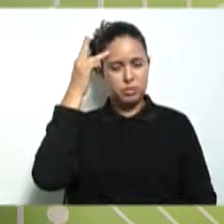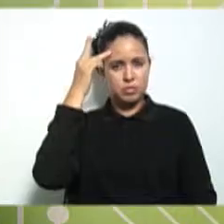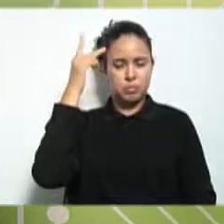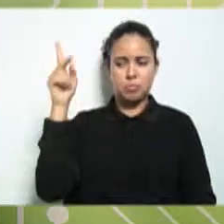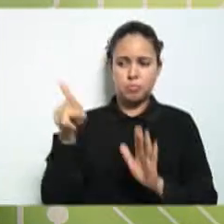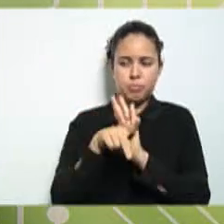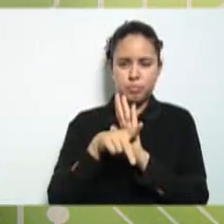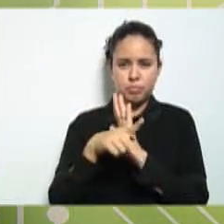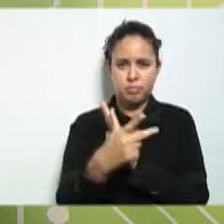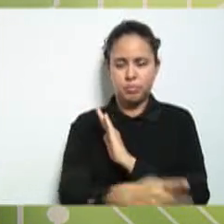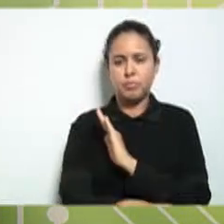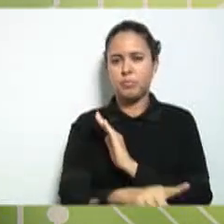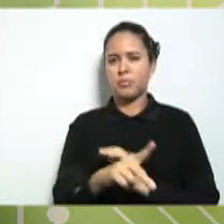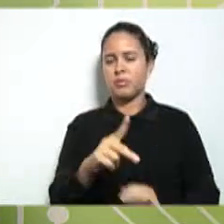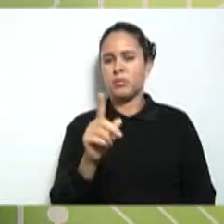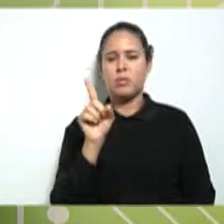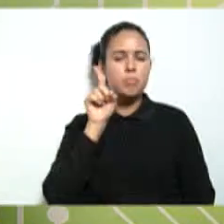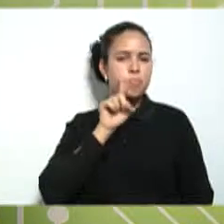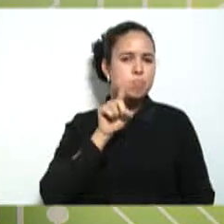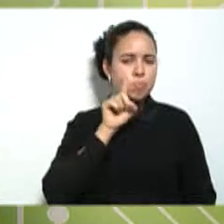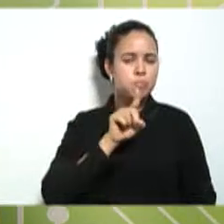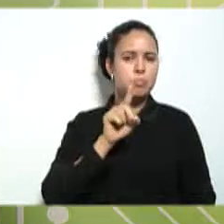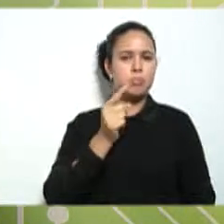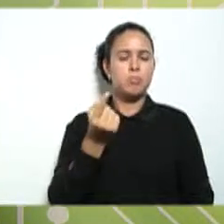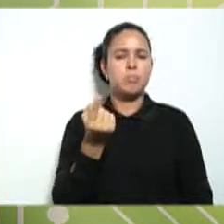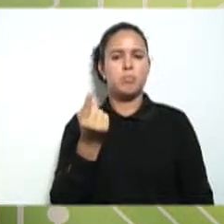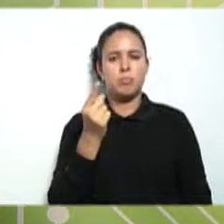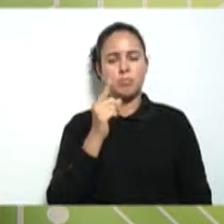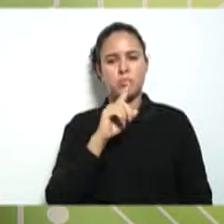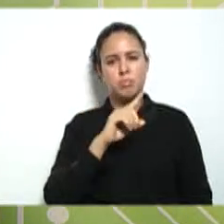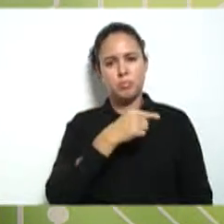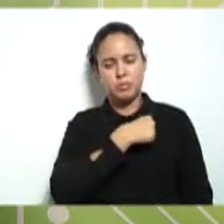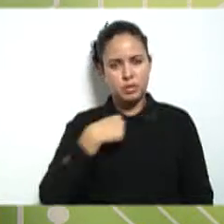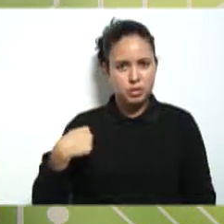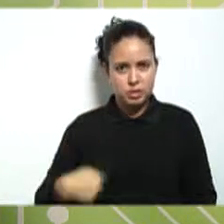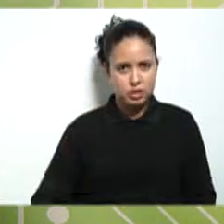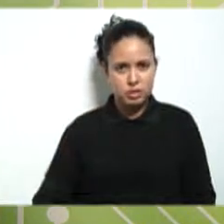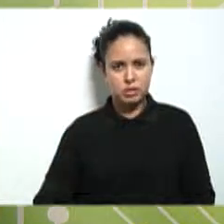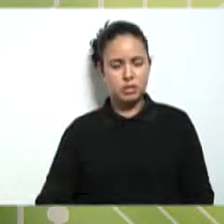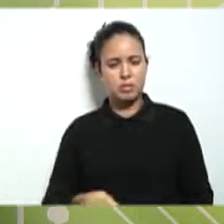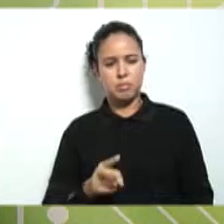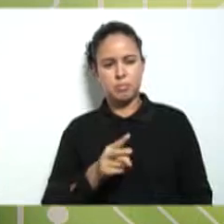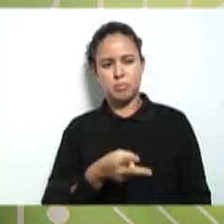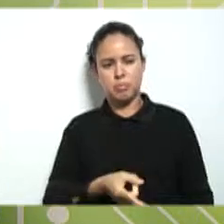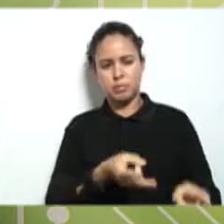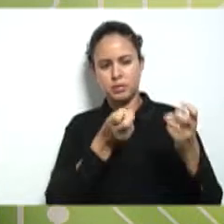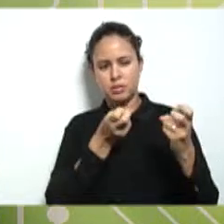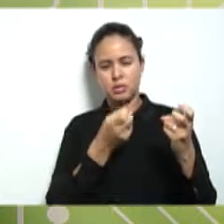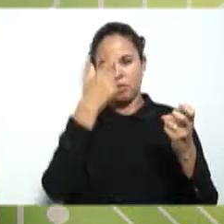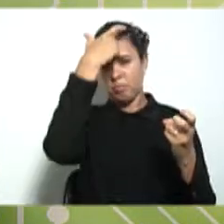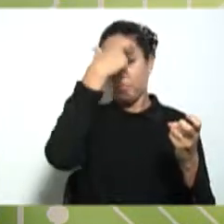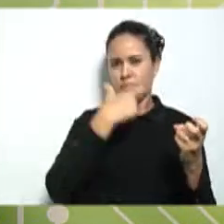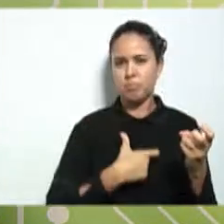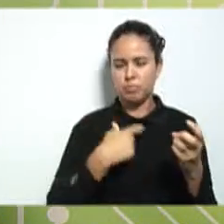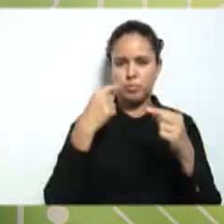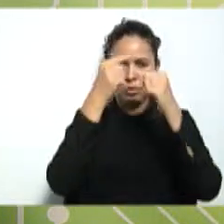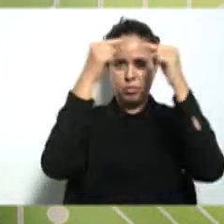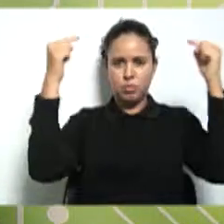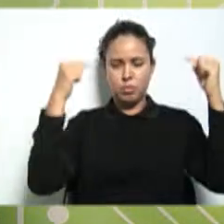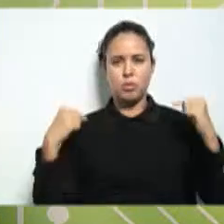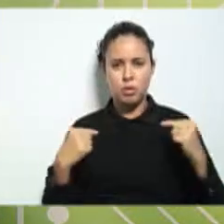ou uma pessoa da China, ou uma pessoa da Alemanha, a gente consegue ver uma imagem relacionada a essa pessoa. Agora vai ter a